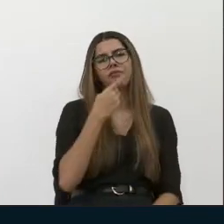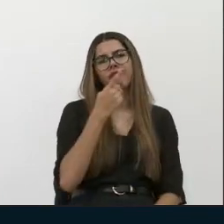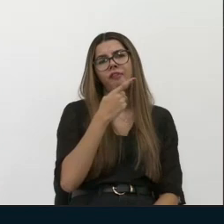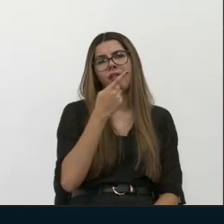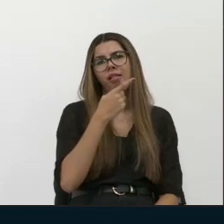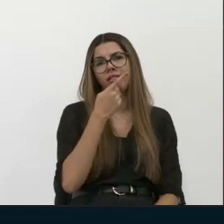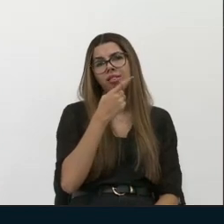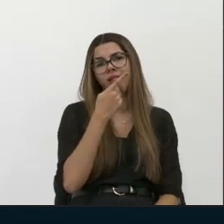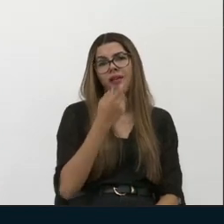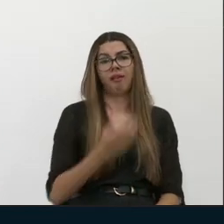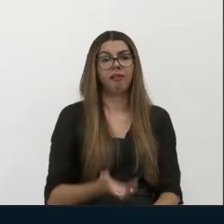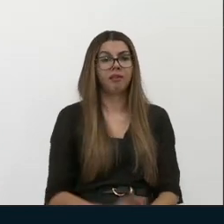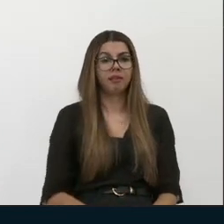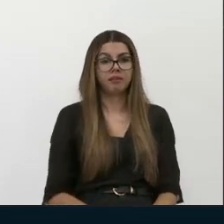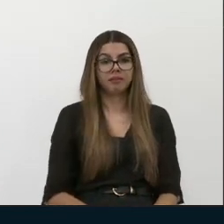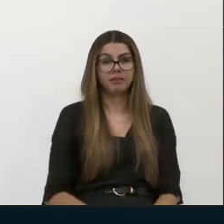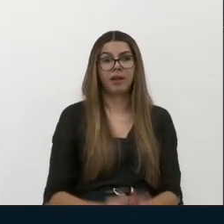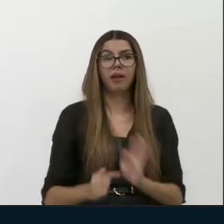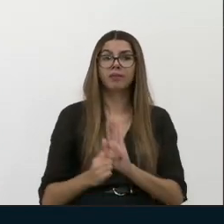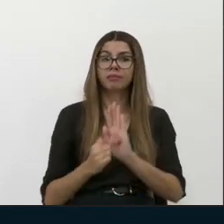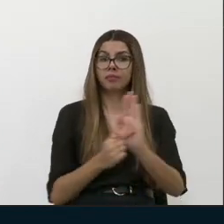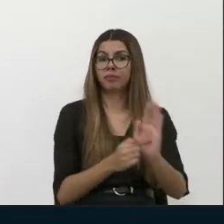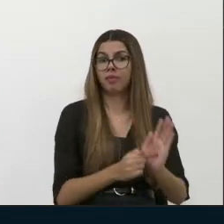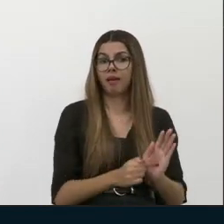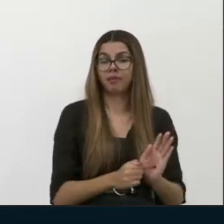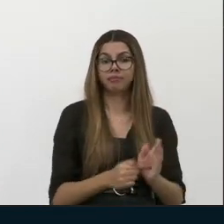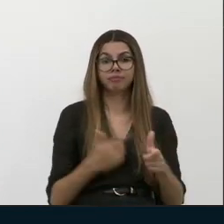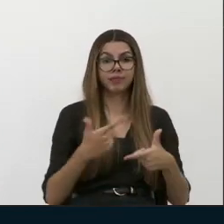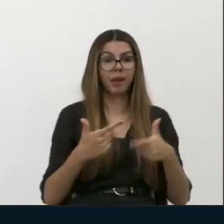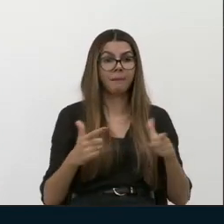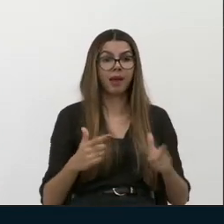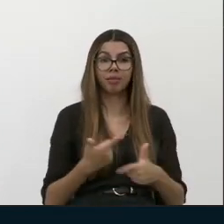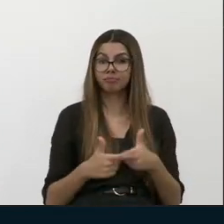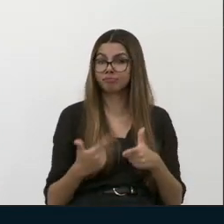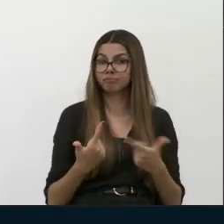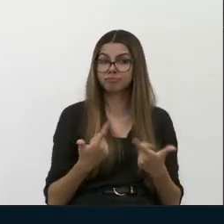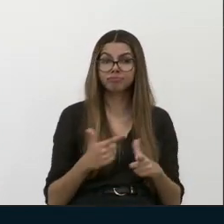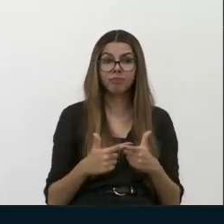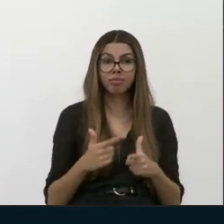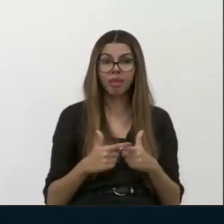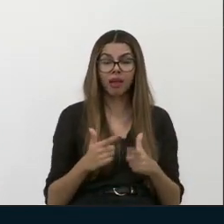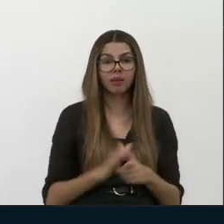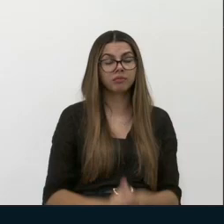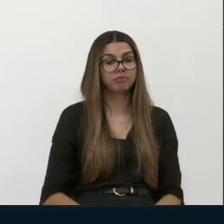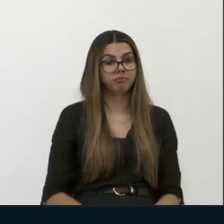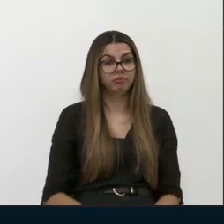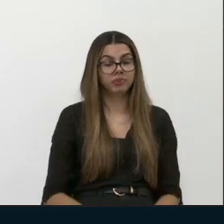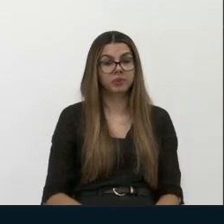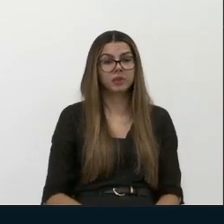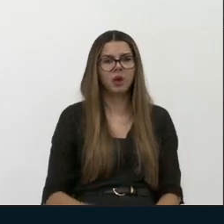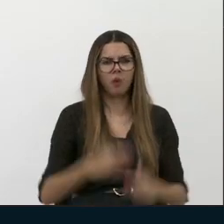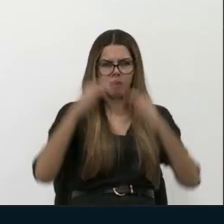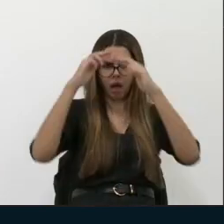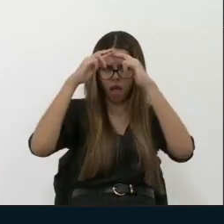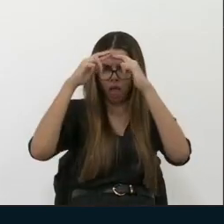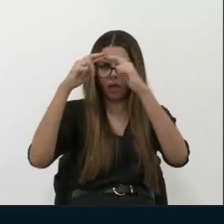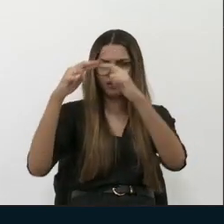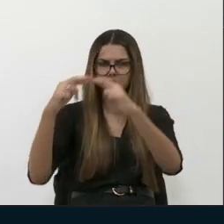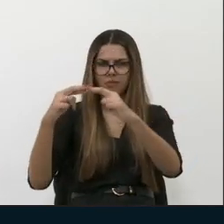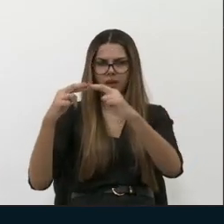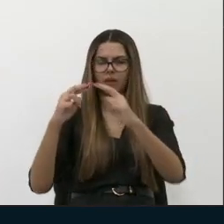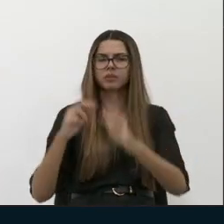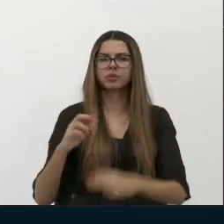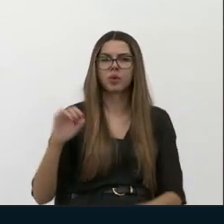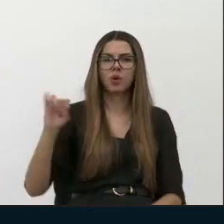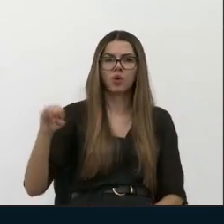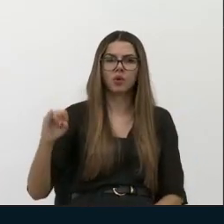para a torcida, sem produtividade. Eu respeito muito aqui o vereador Jorginho Mota, aqui, que acabou fazendo uma fala aqui